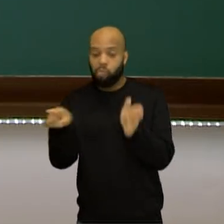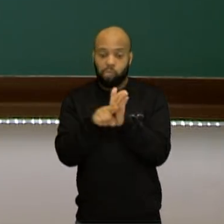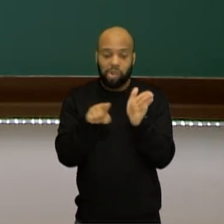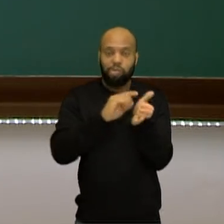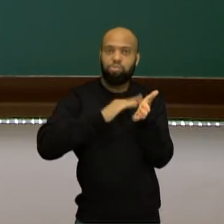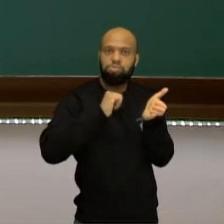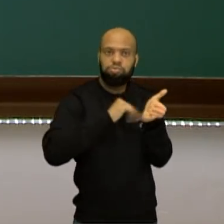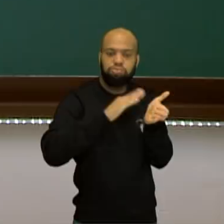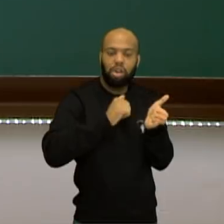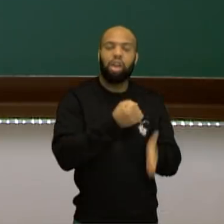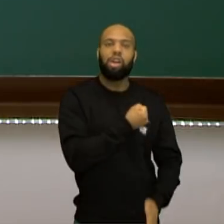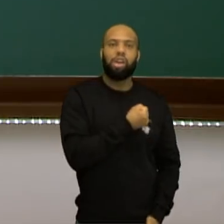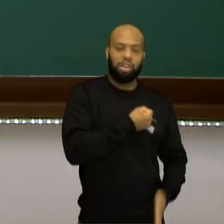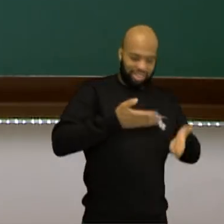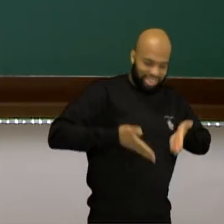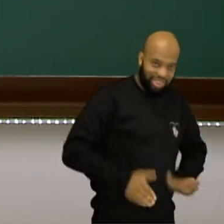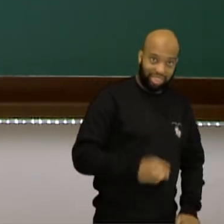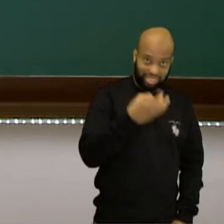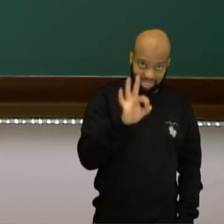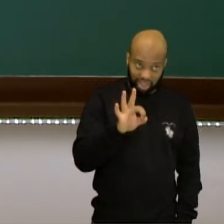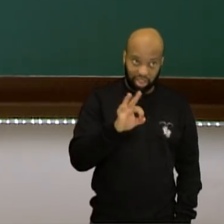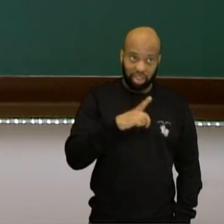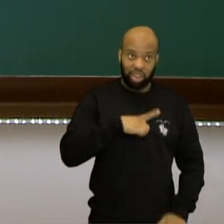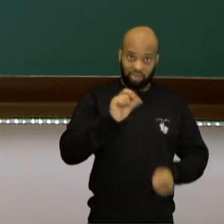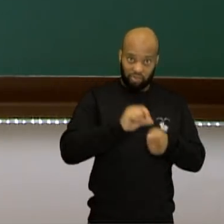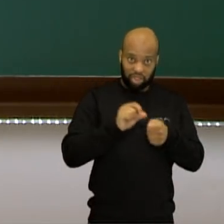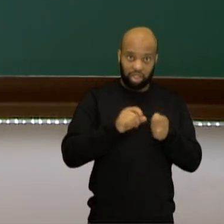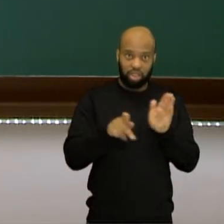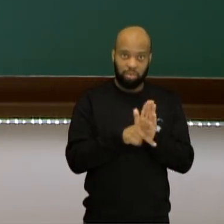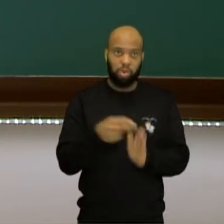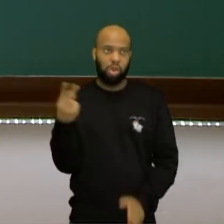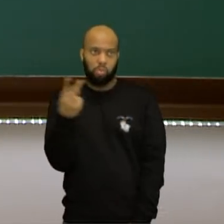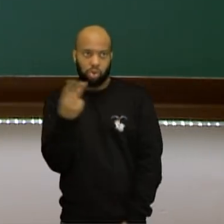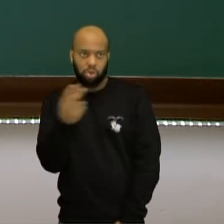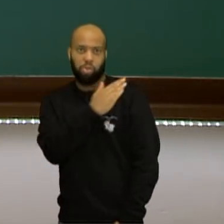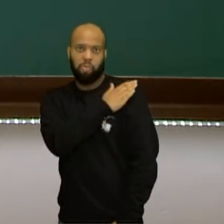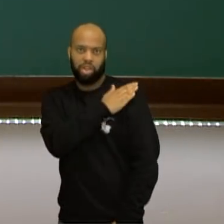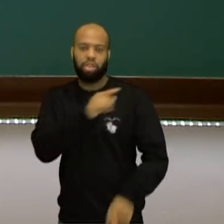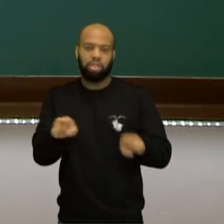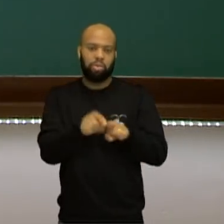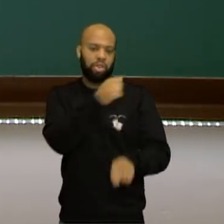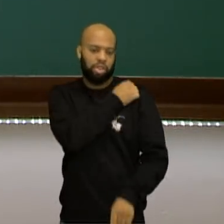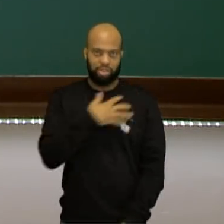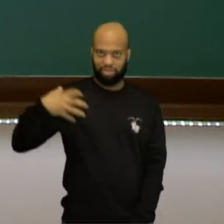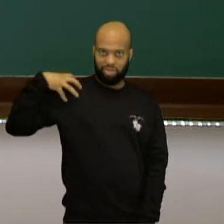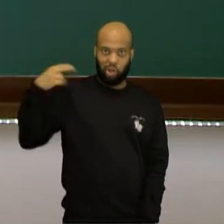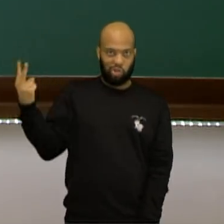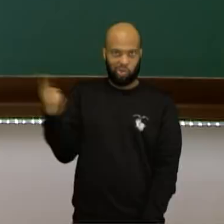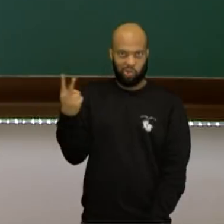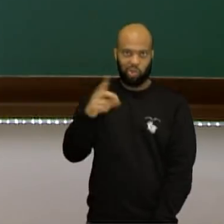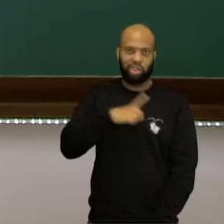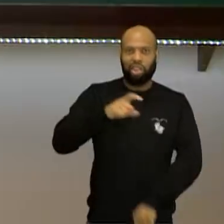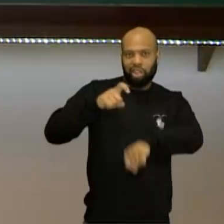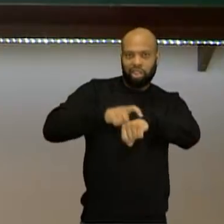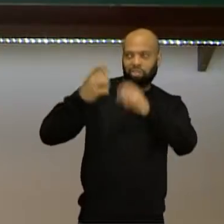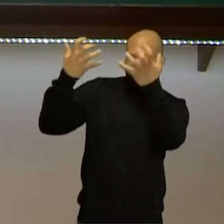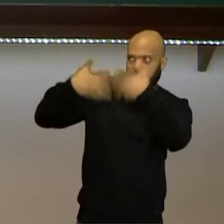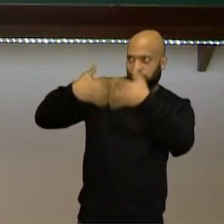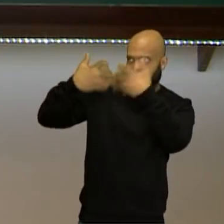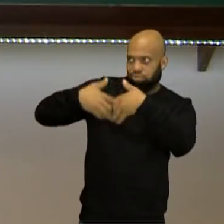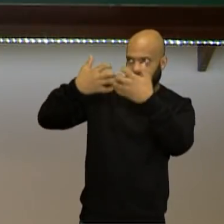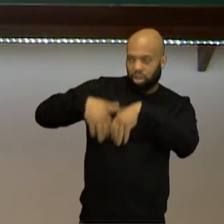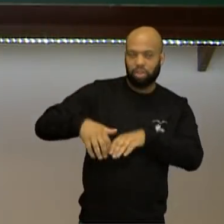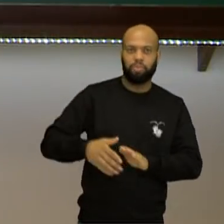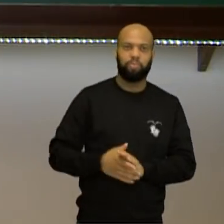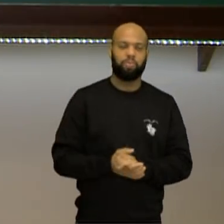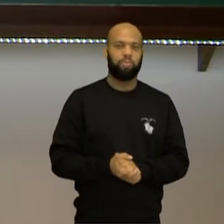o ano de nascimento. Então, tem que fazer isso para o Platão e tem que fazer isso para o Aristóteles. Vou dar um tempinho aí para você fazer no seu